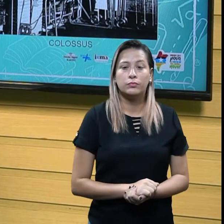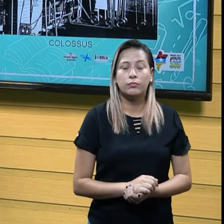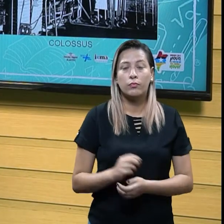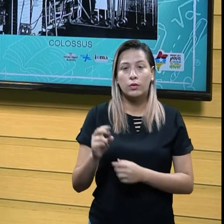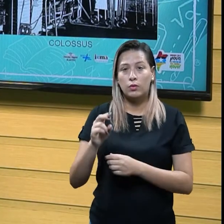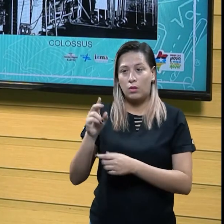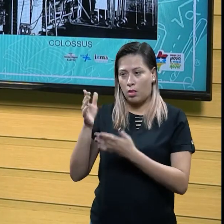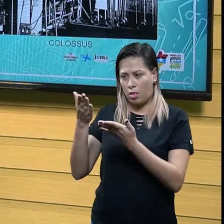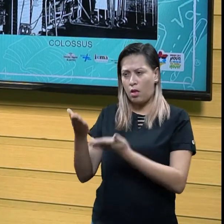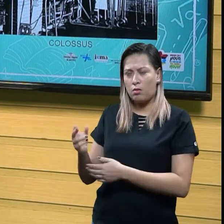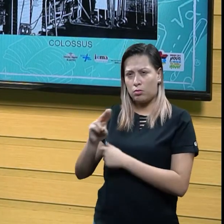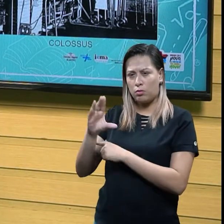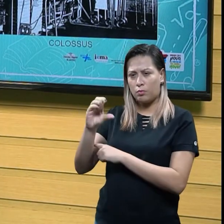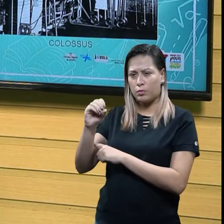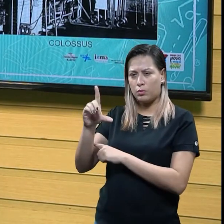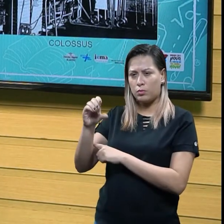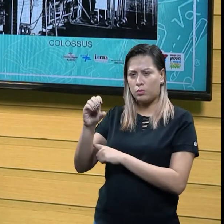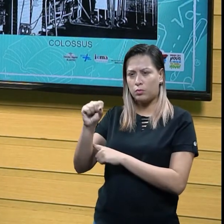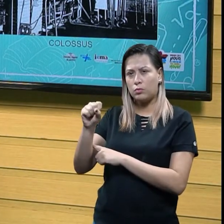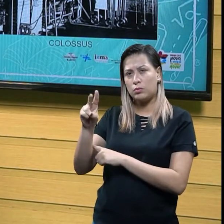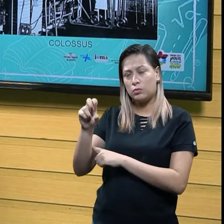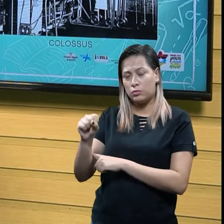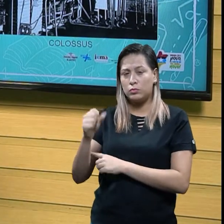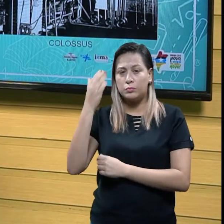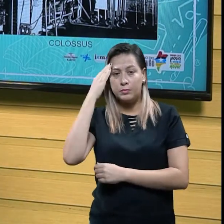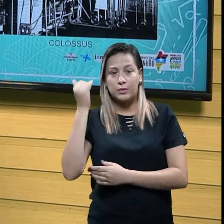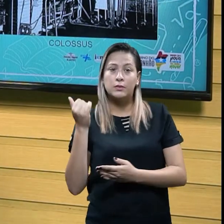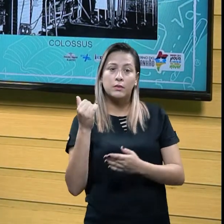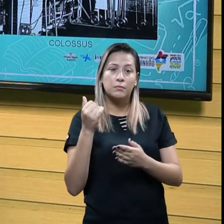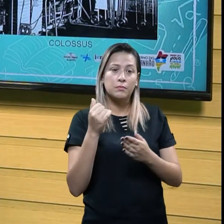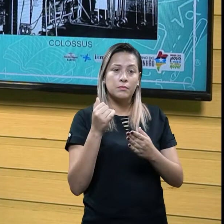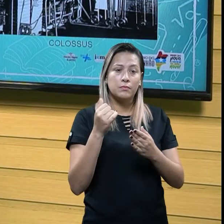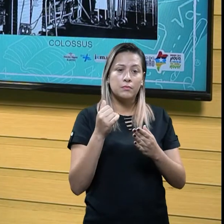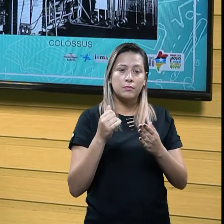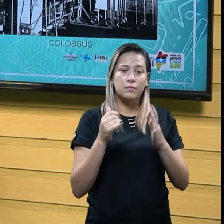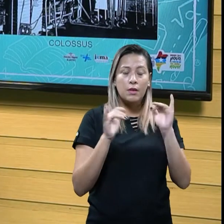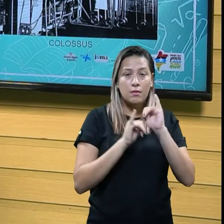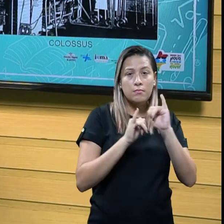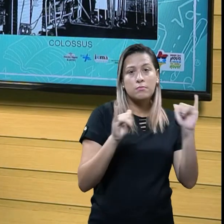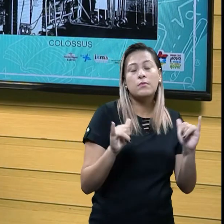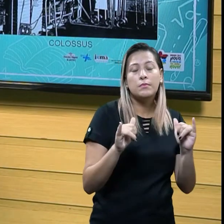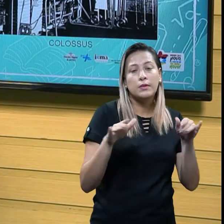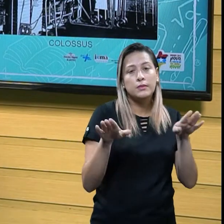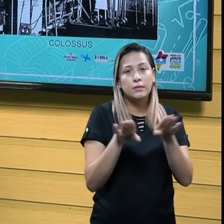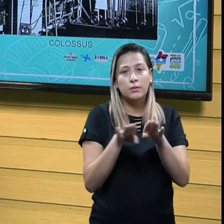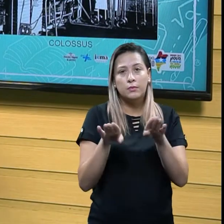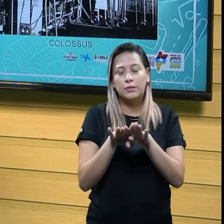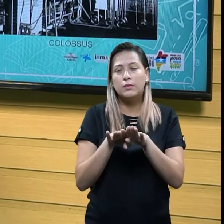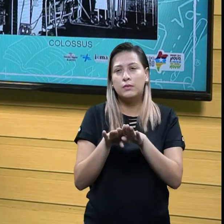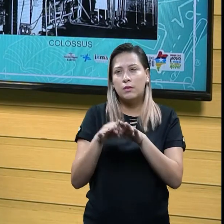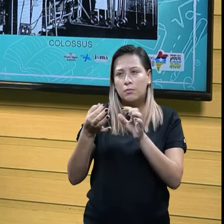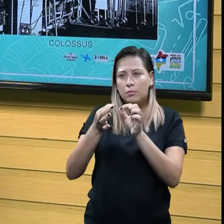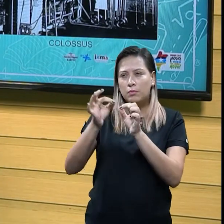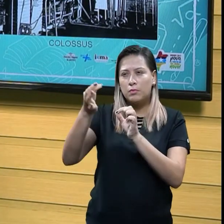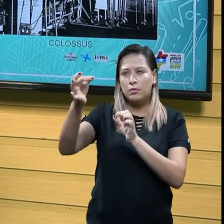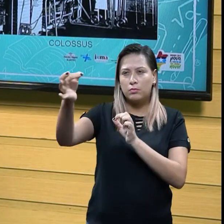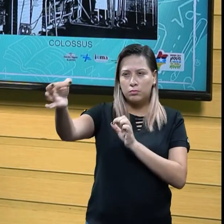mensagens, tá? E além disso, calcular trajetórias para que alvos fossem atingidos de forma mais precisa.